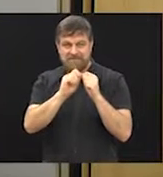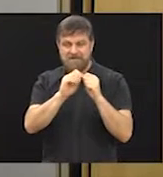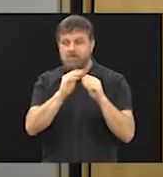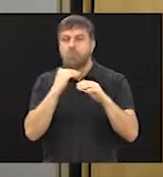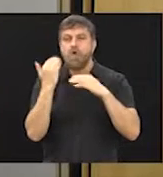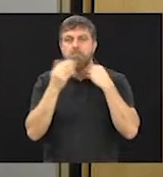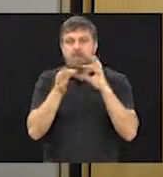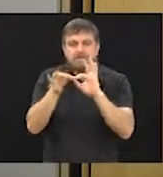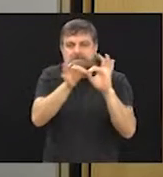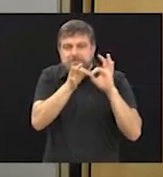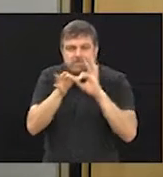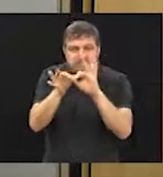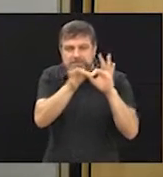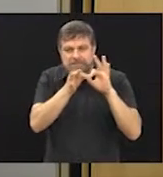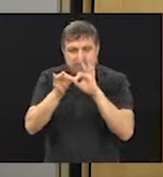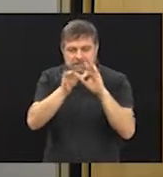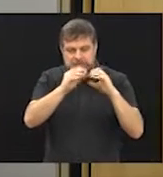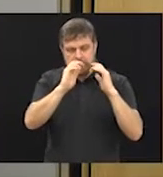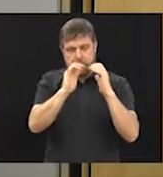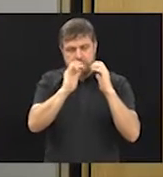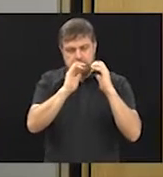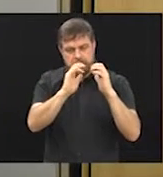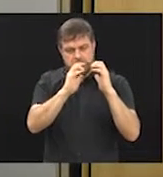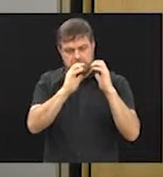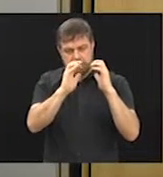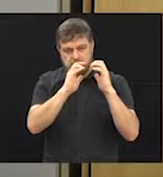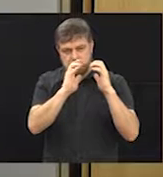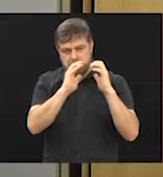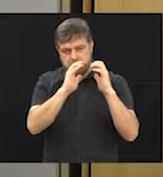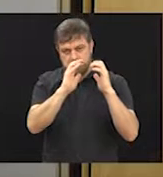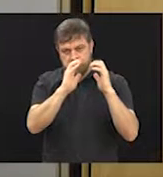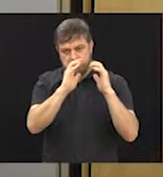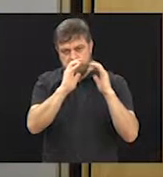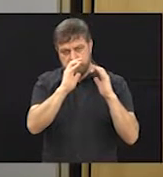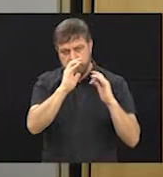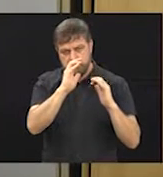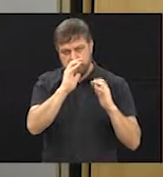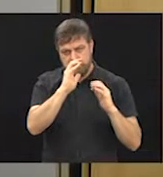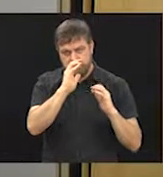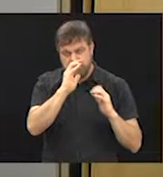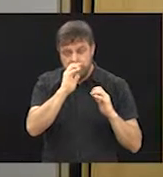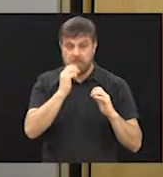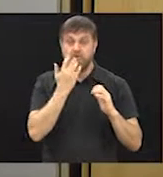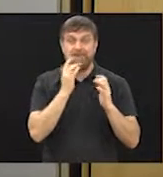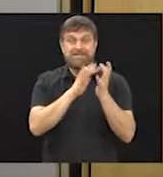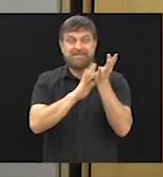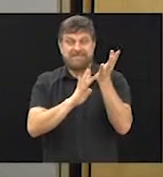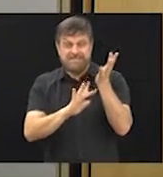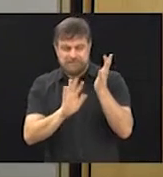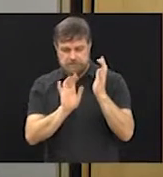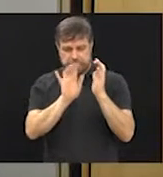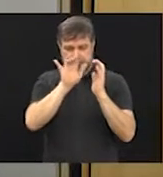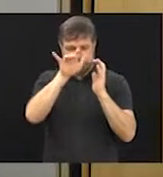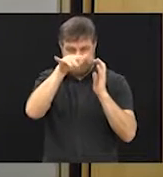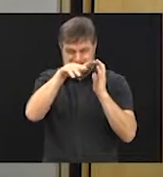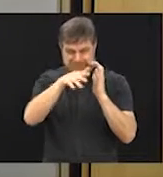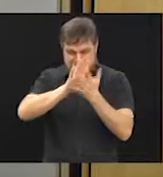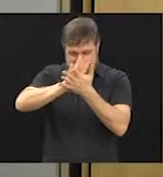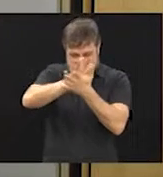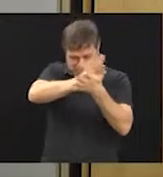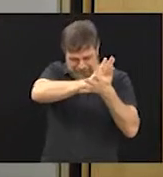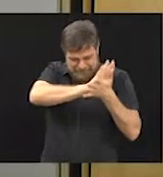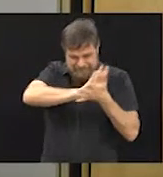todo o cérebro, o tecido cerebral, sendo que o sangue ele é extremamente